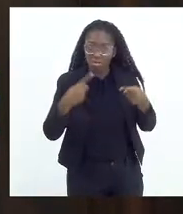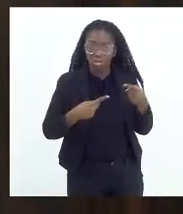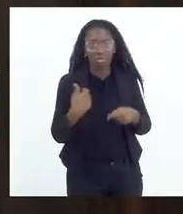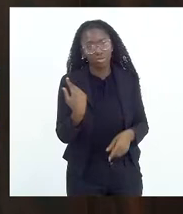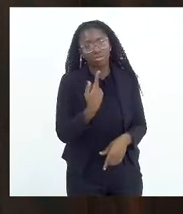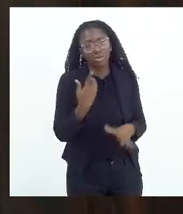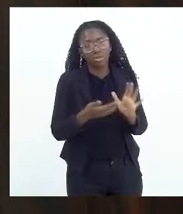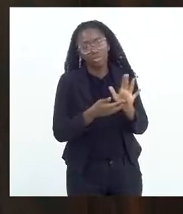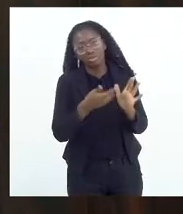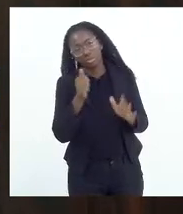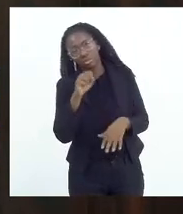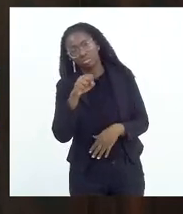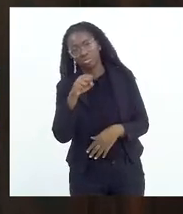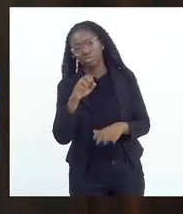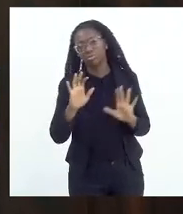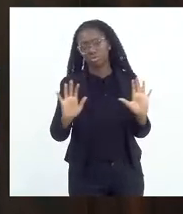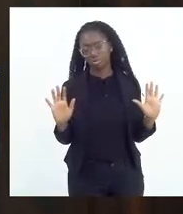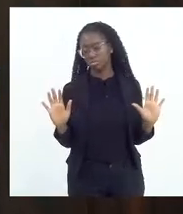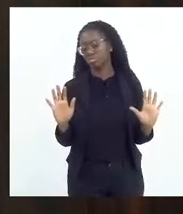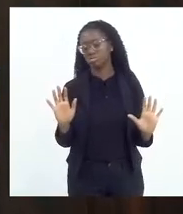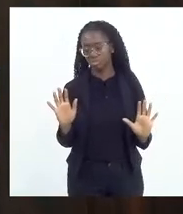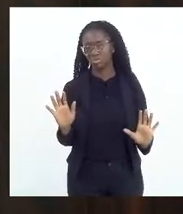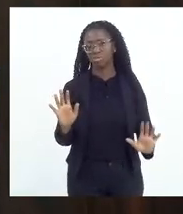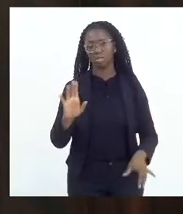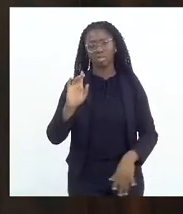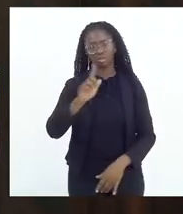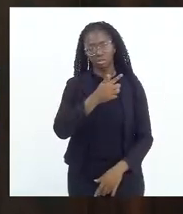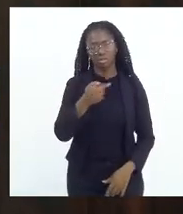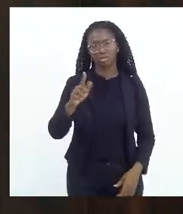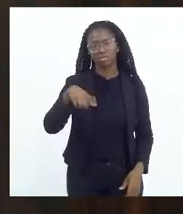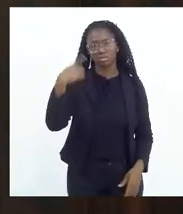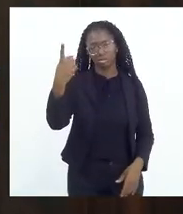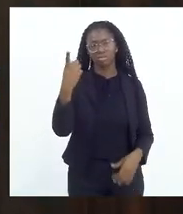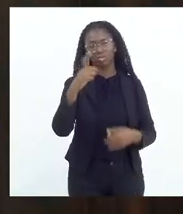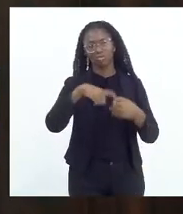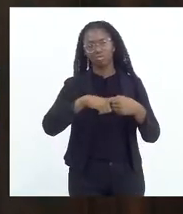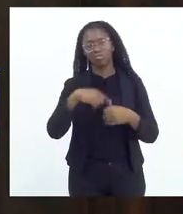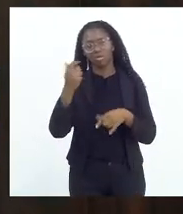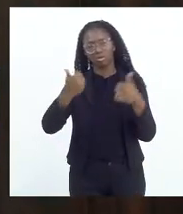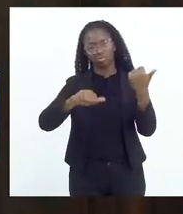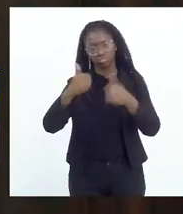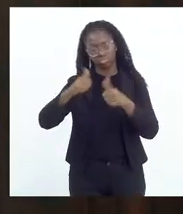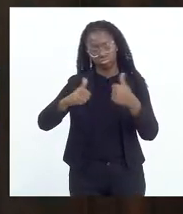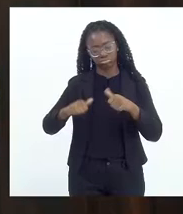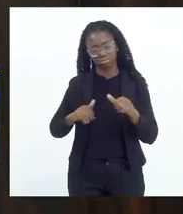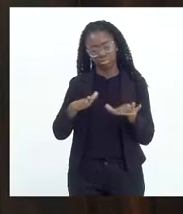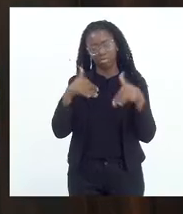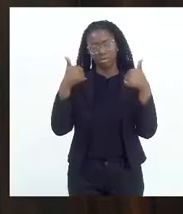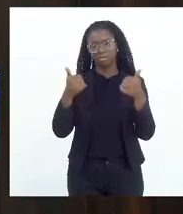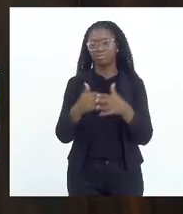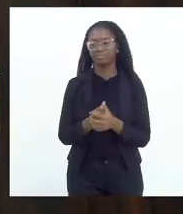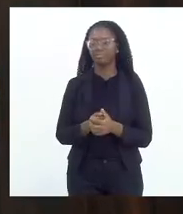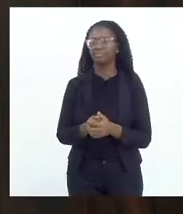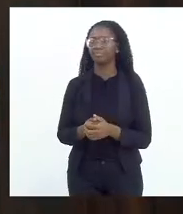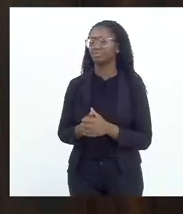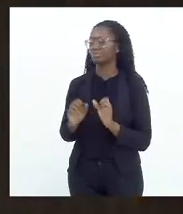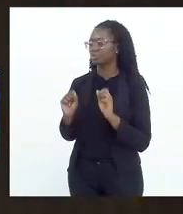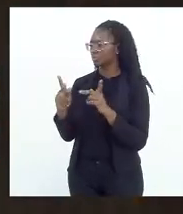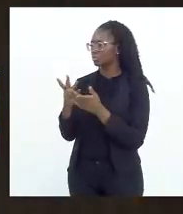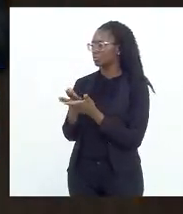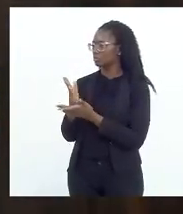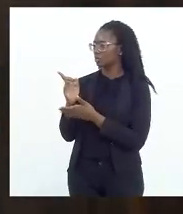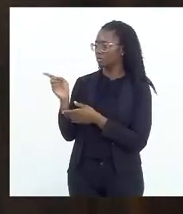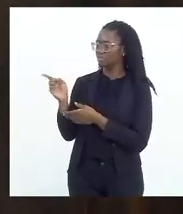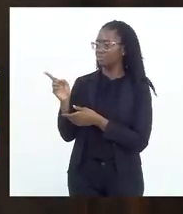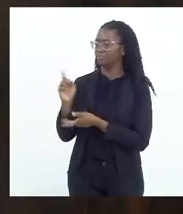retira de pauta e retorna na próxima semana melhor analisado. Com a anuência da autora do projeto do plenário,